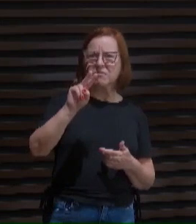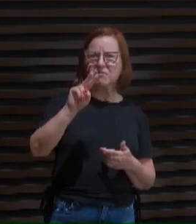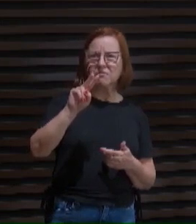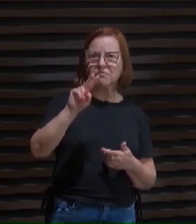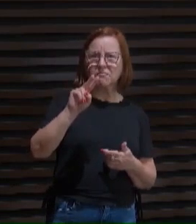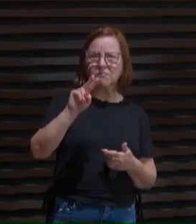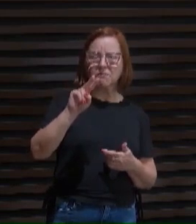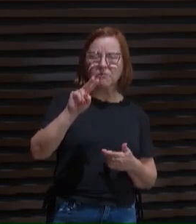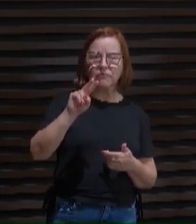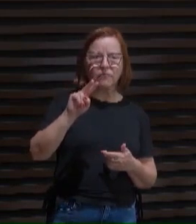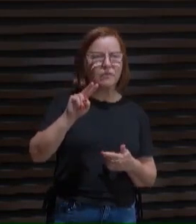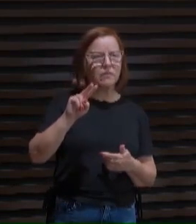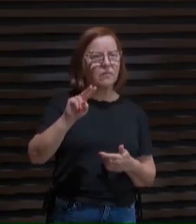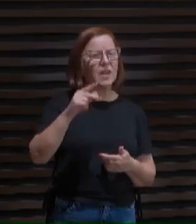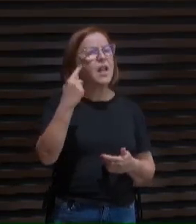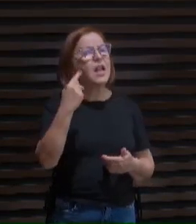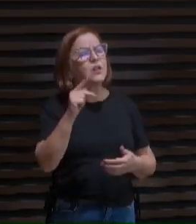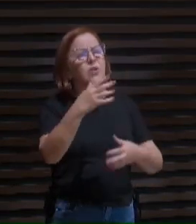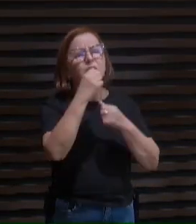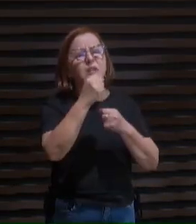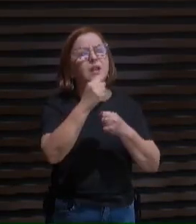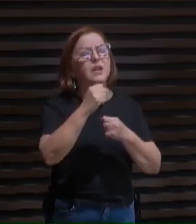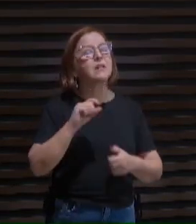é a sua fortaleza? Qual é a minha fortaleza?